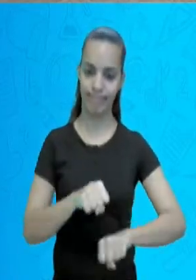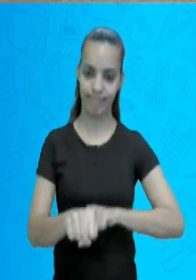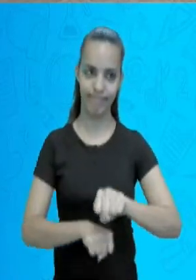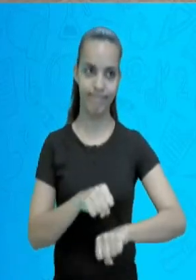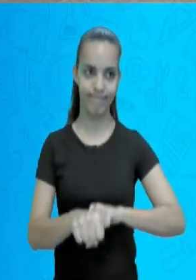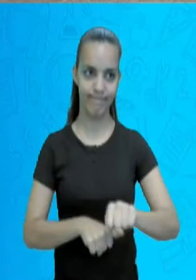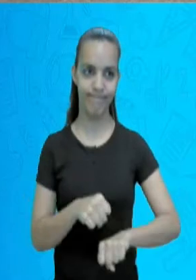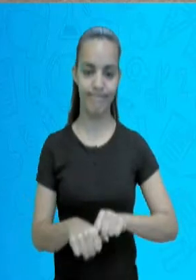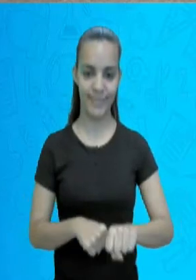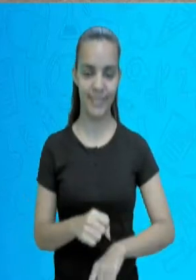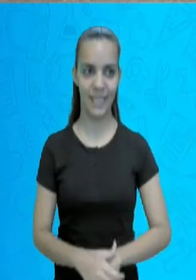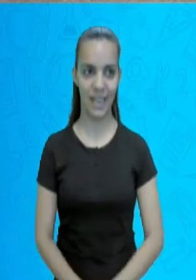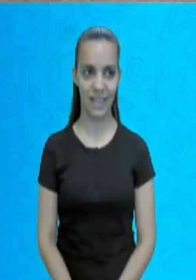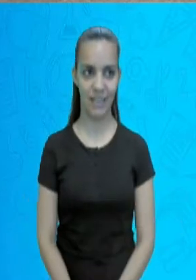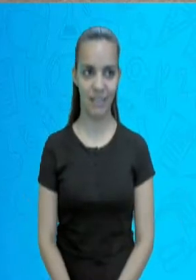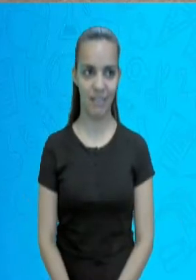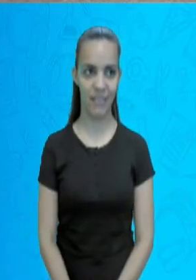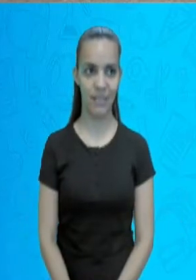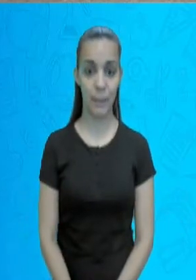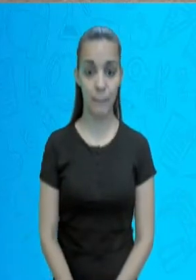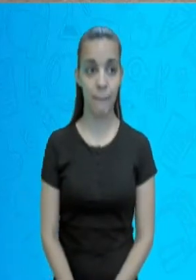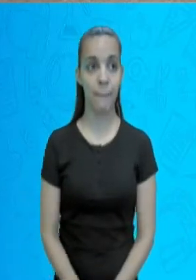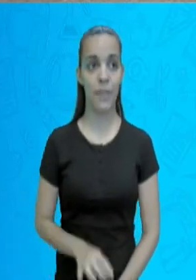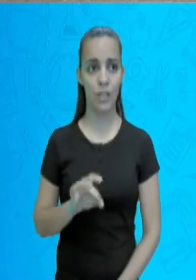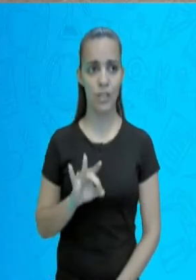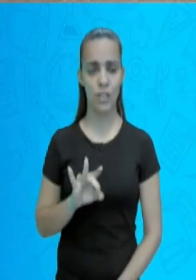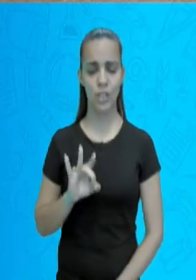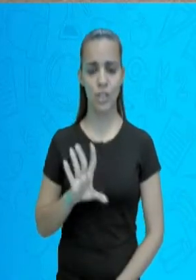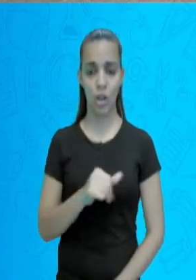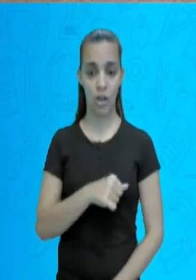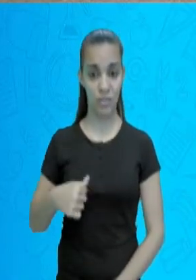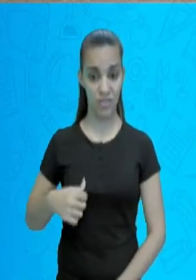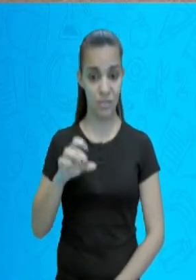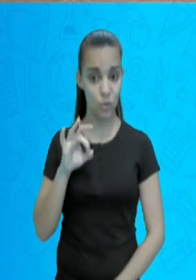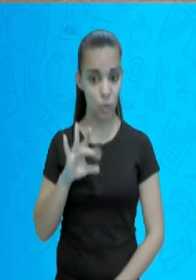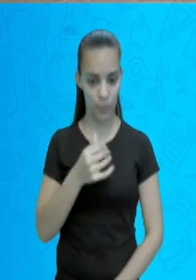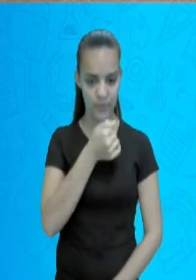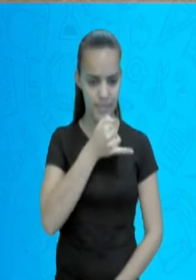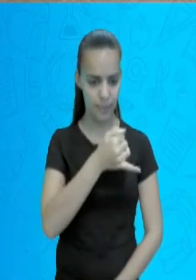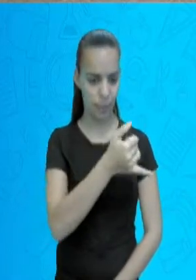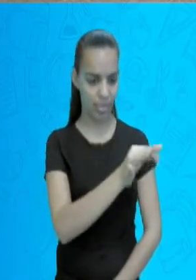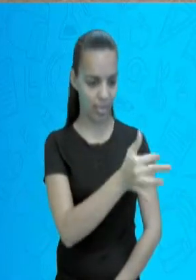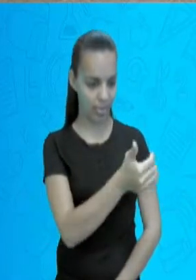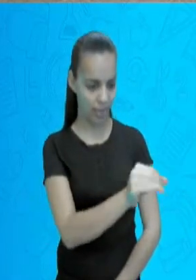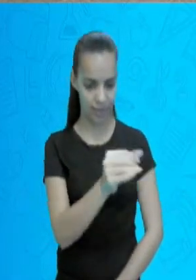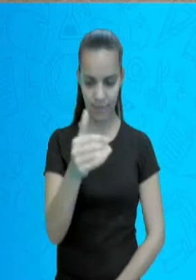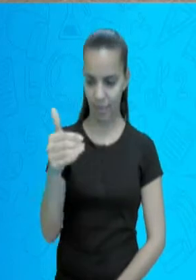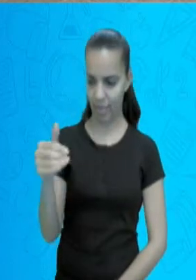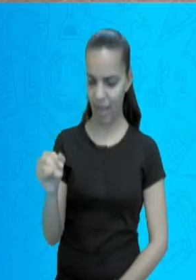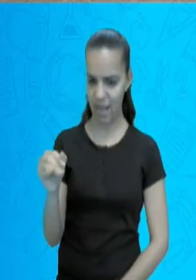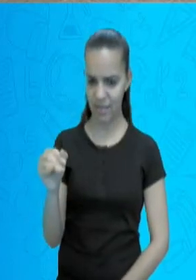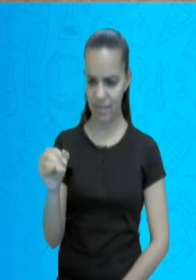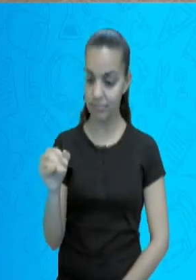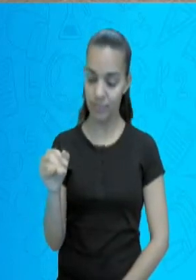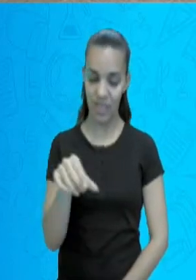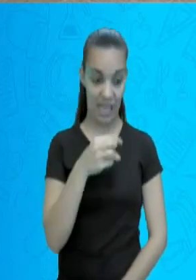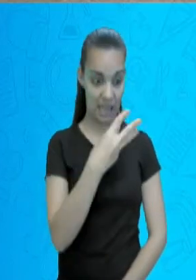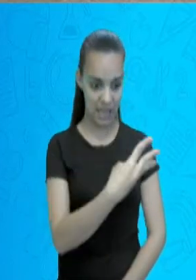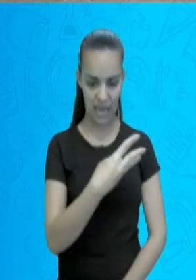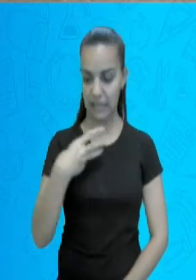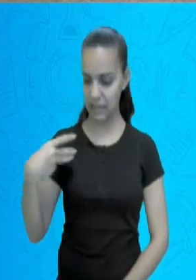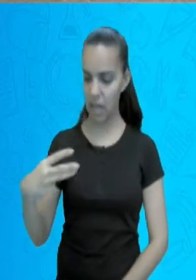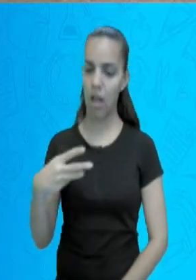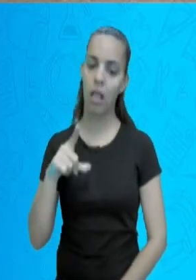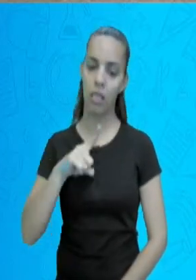Em números, realmente, a China tem um número muito maior. Não esqueçamos que na